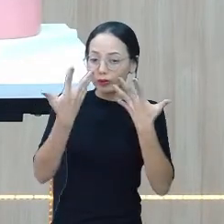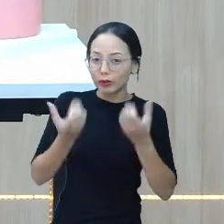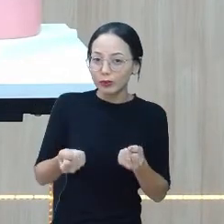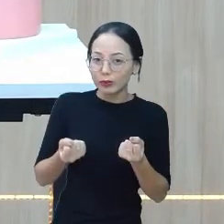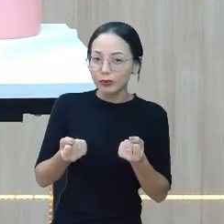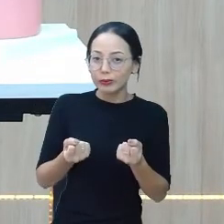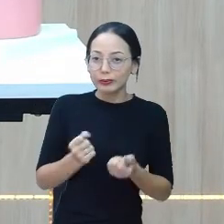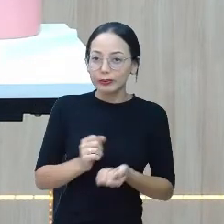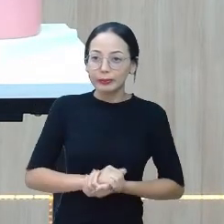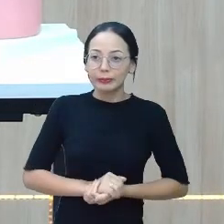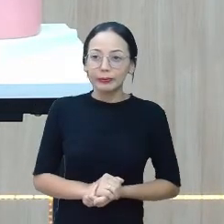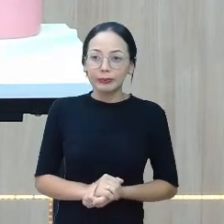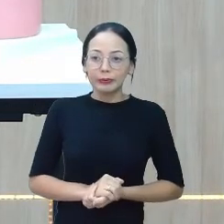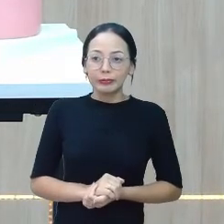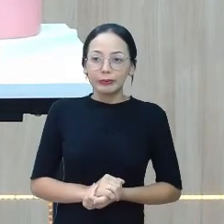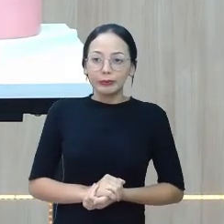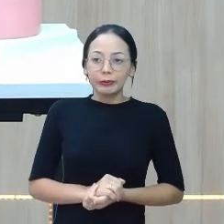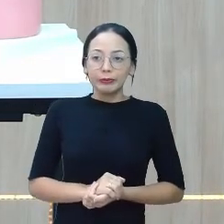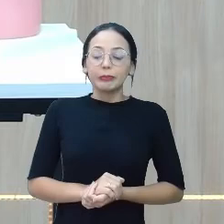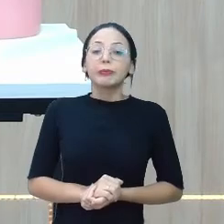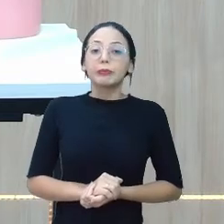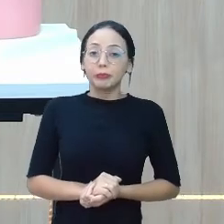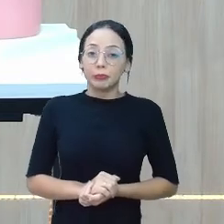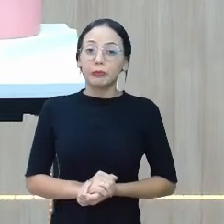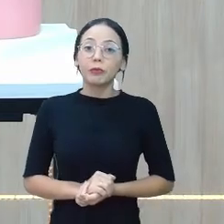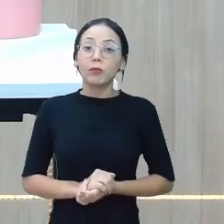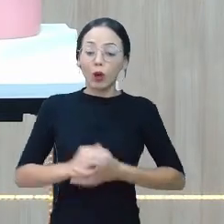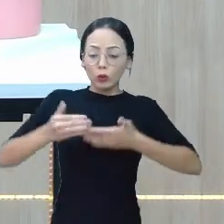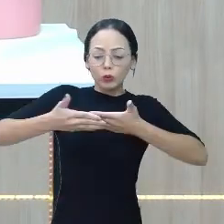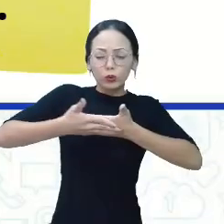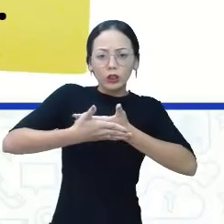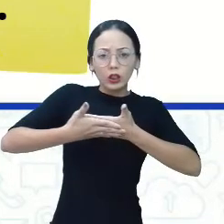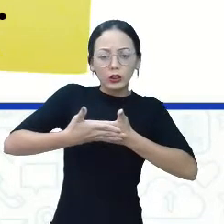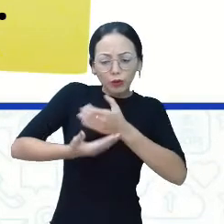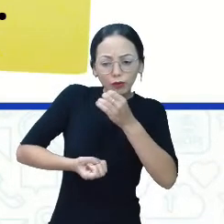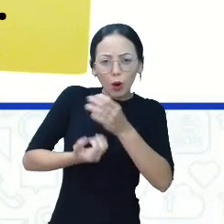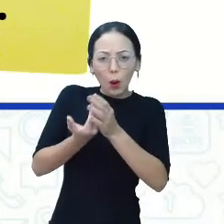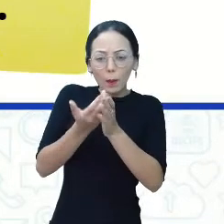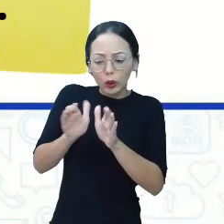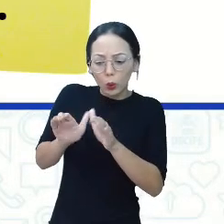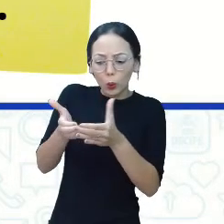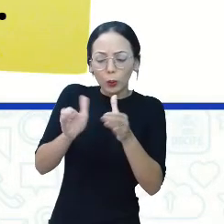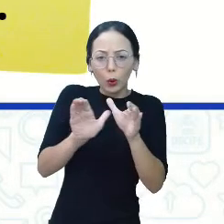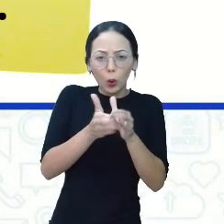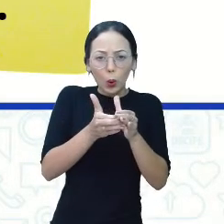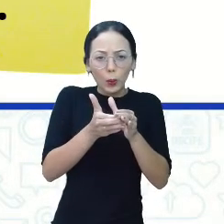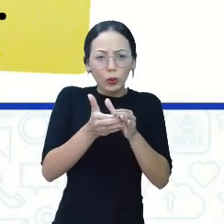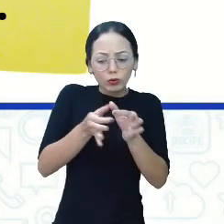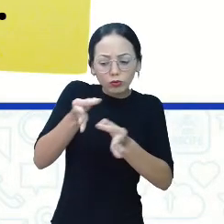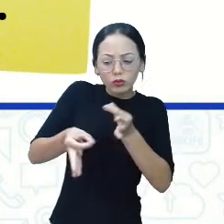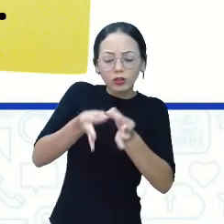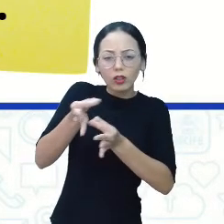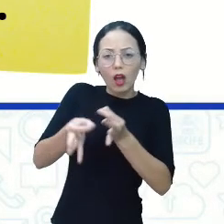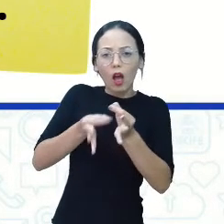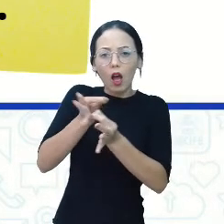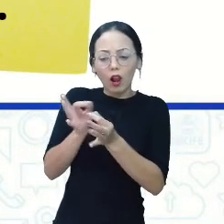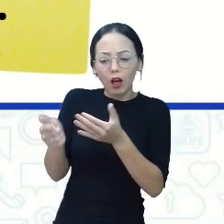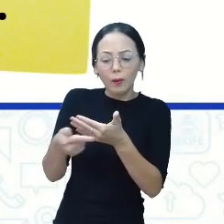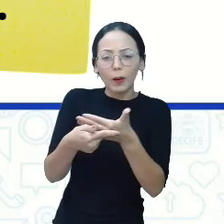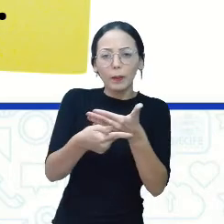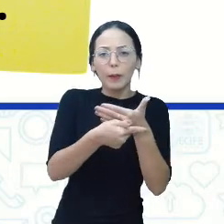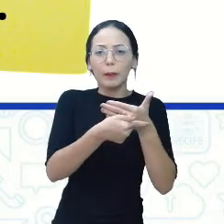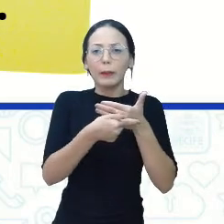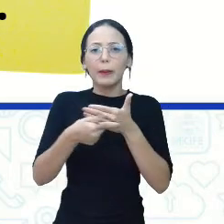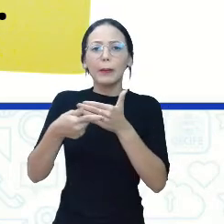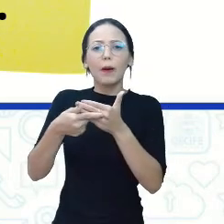lá. Então, os tecidos são formados por grupos de células de forma e